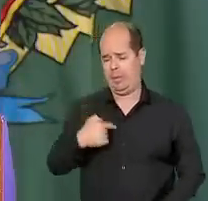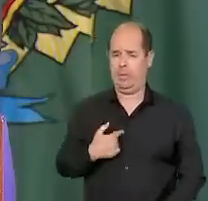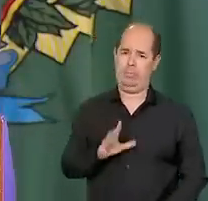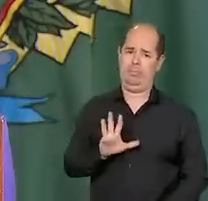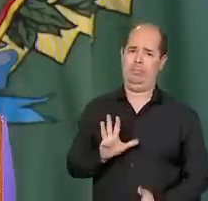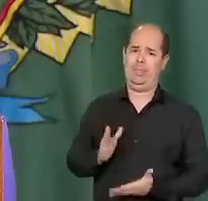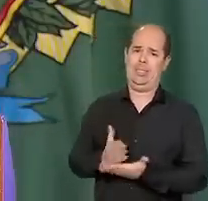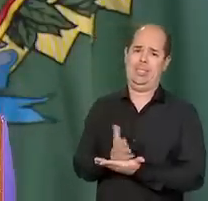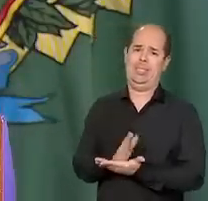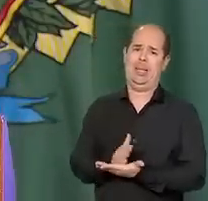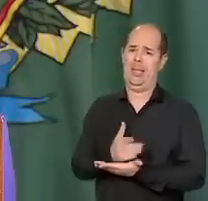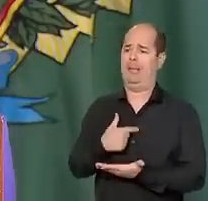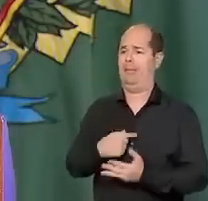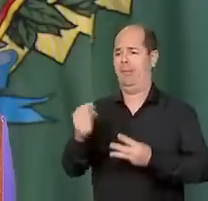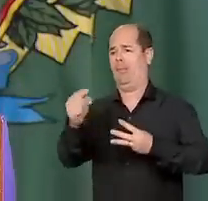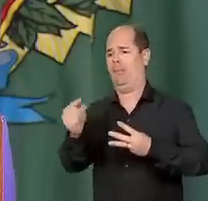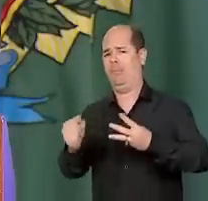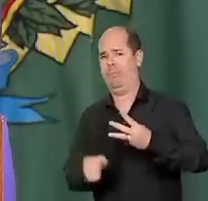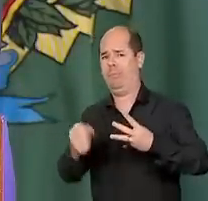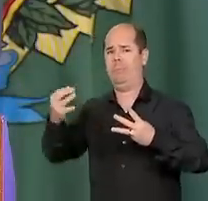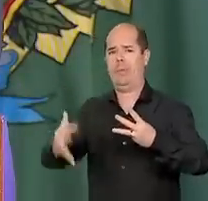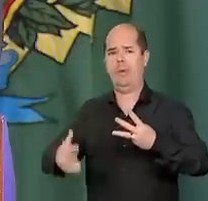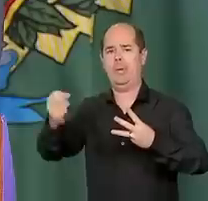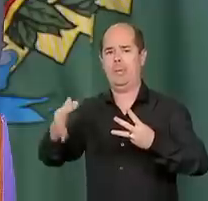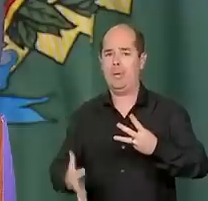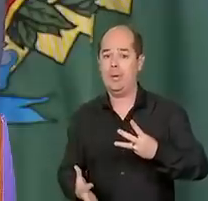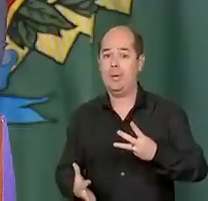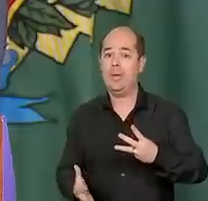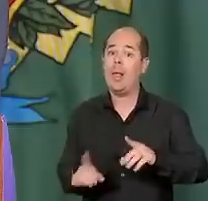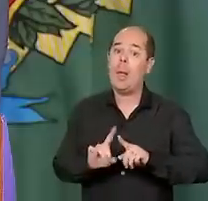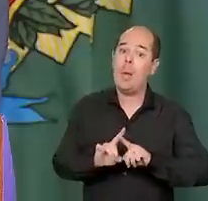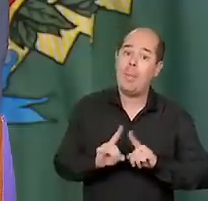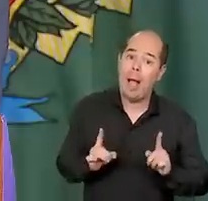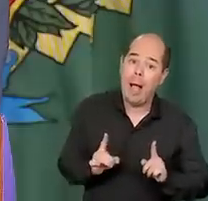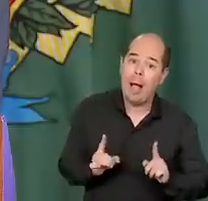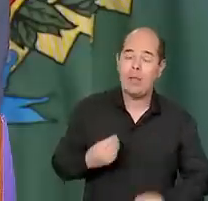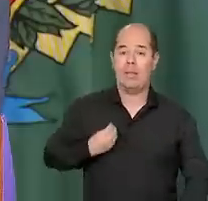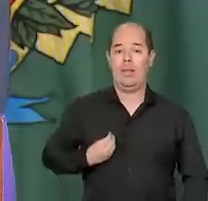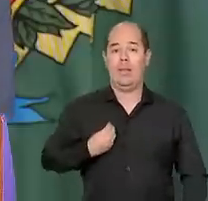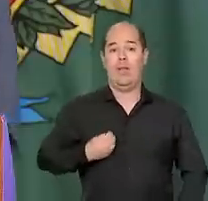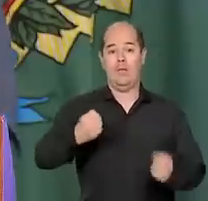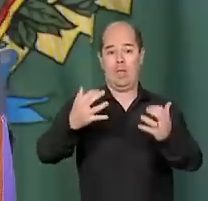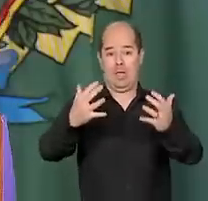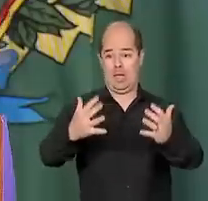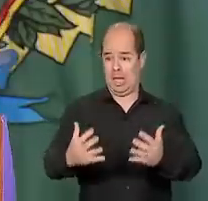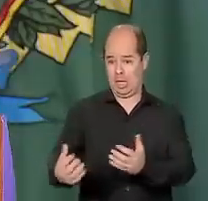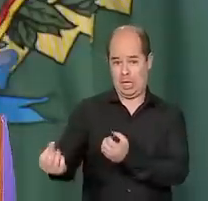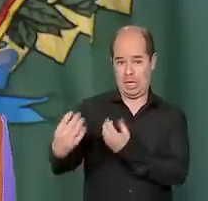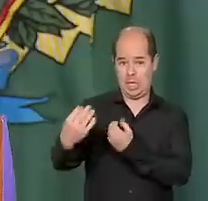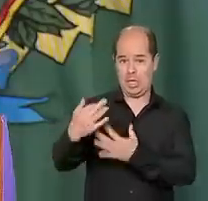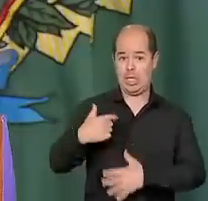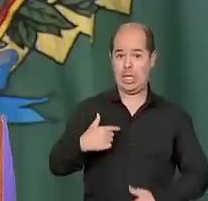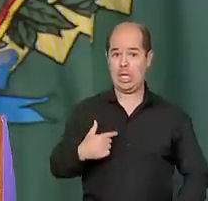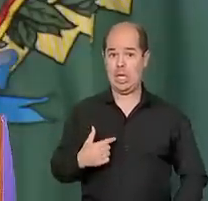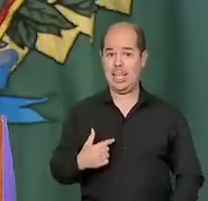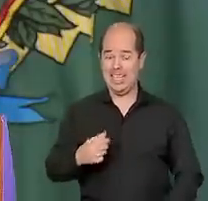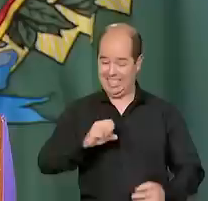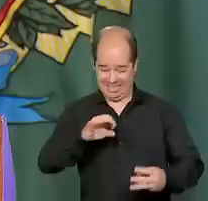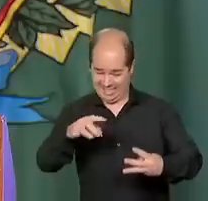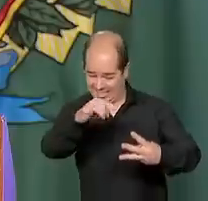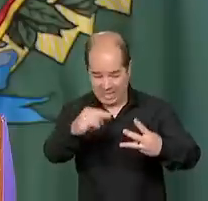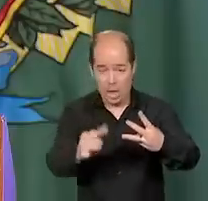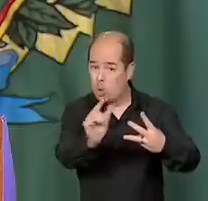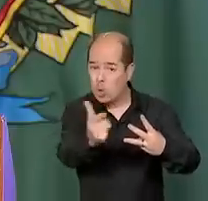vida nos ensina que sem esses três componentes, a gente não ganha